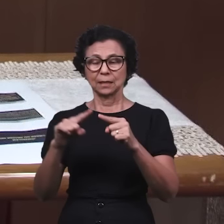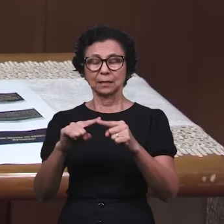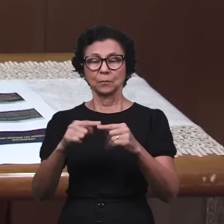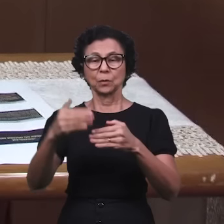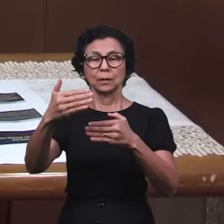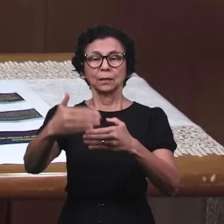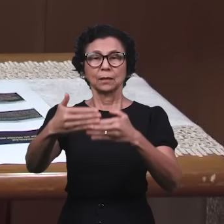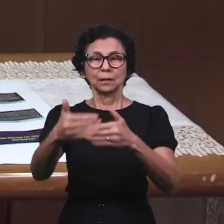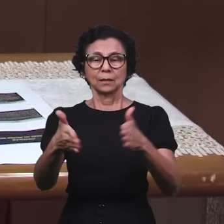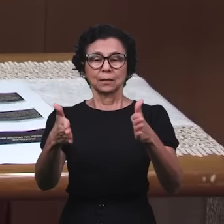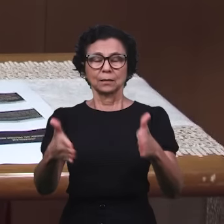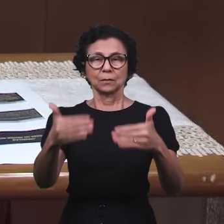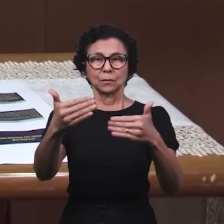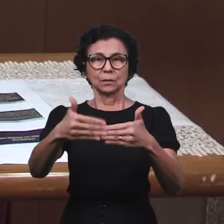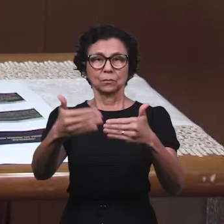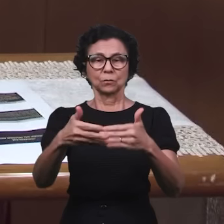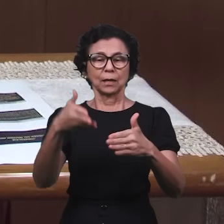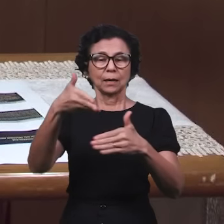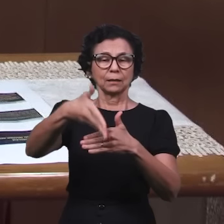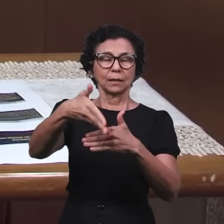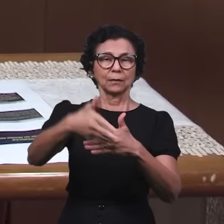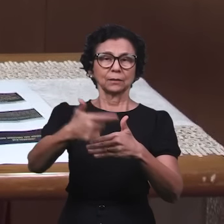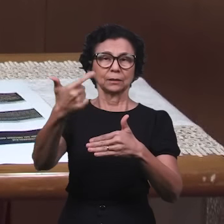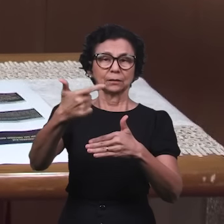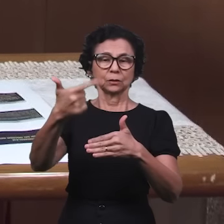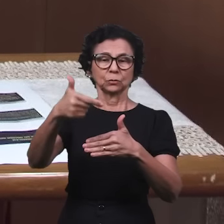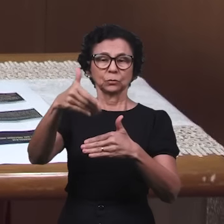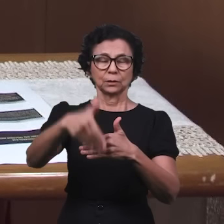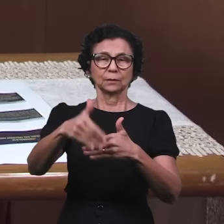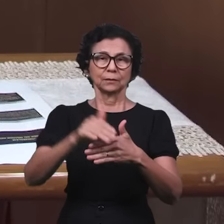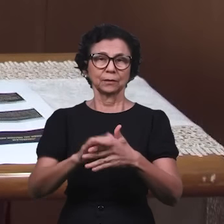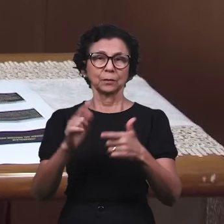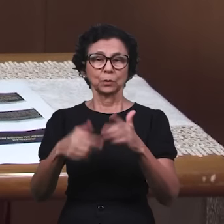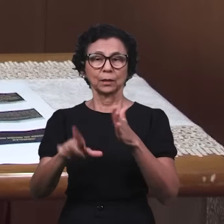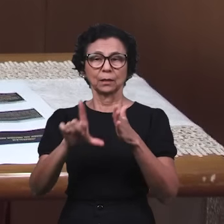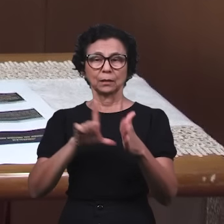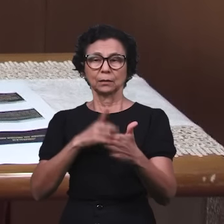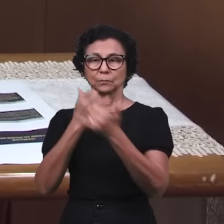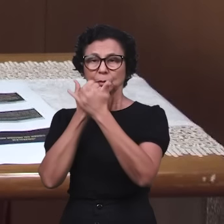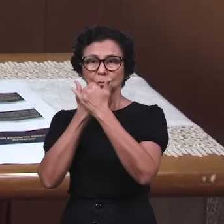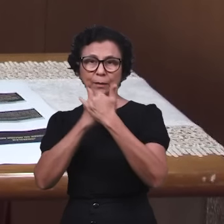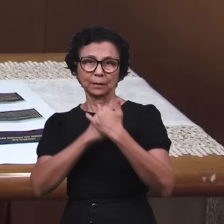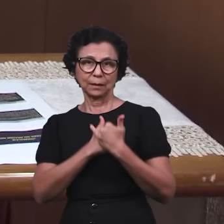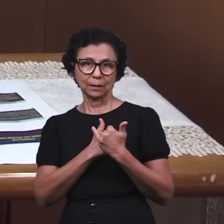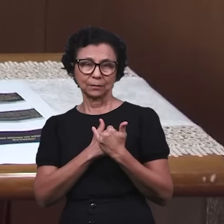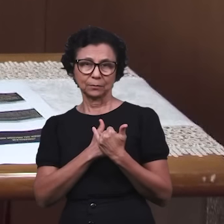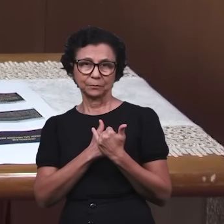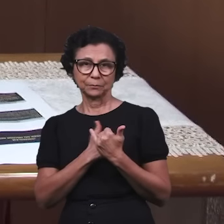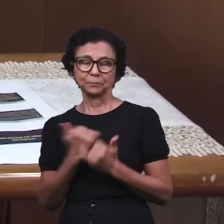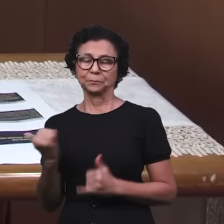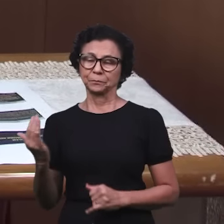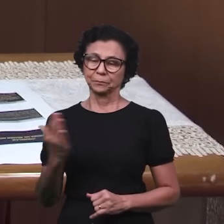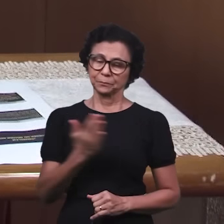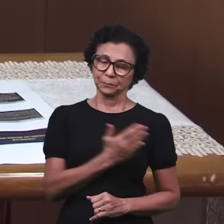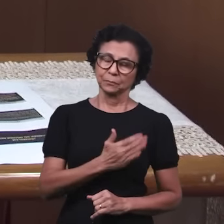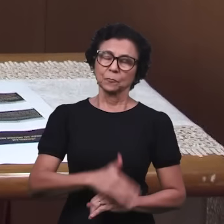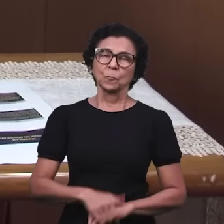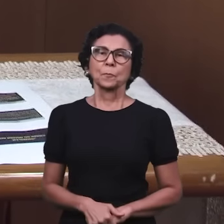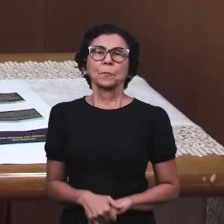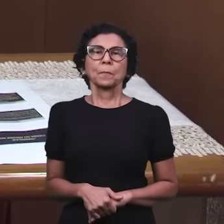primeira vez e de primeira mão, ele escolheu os levitas, ou a tribo sacerdotal, para